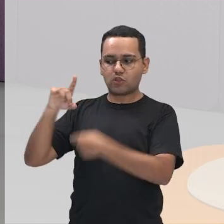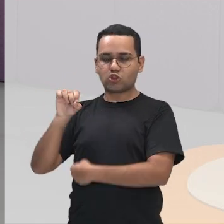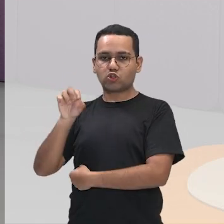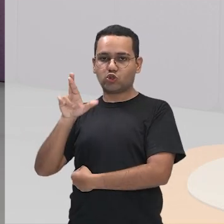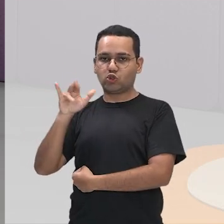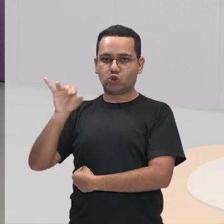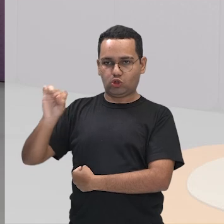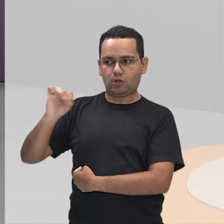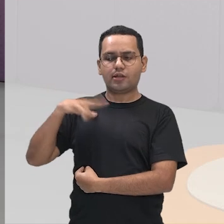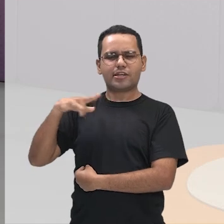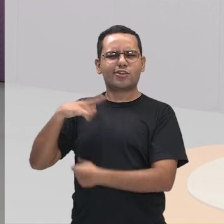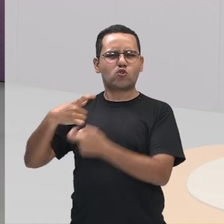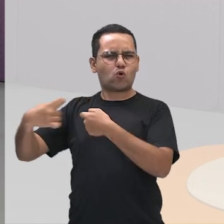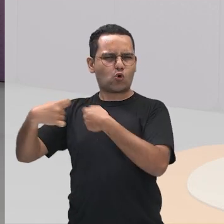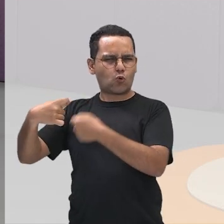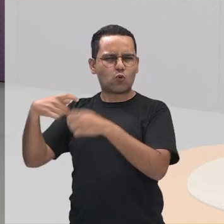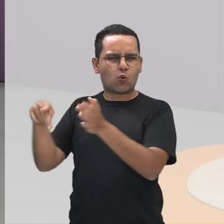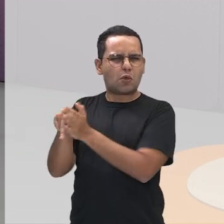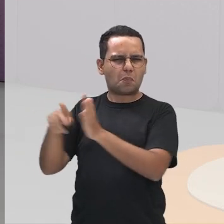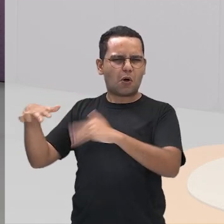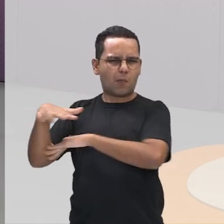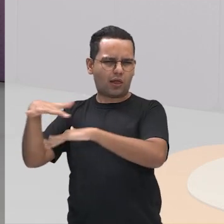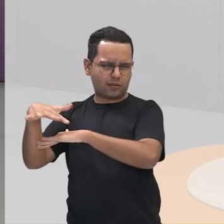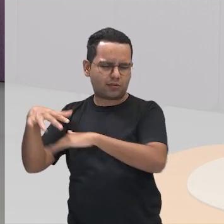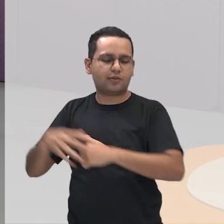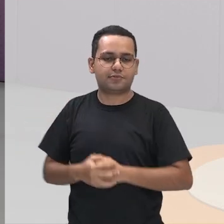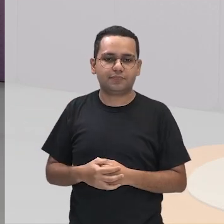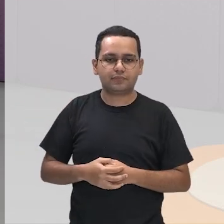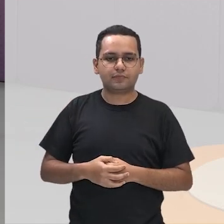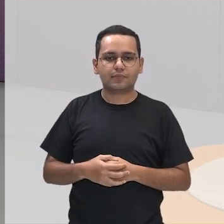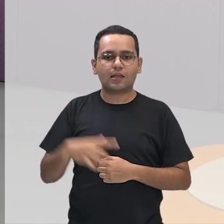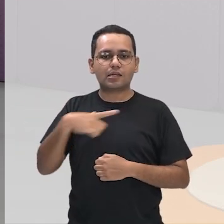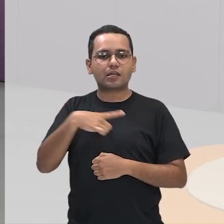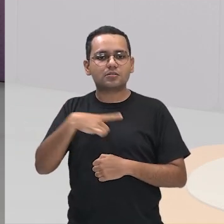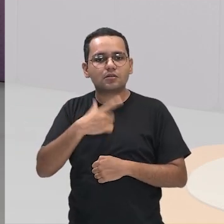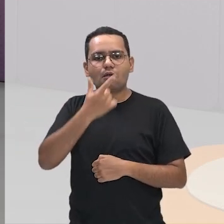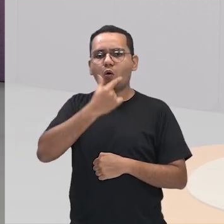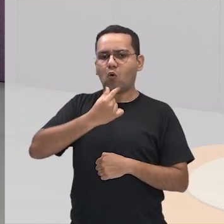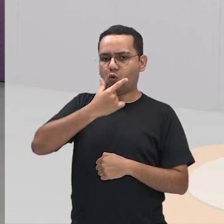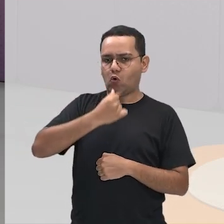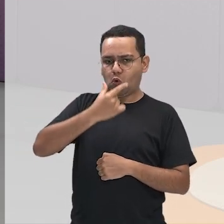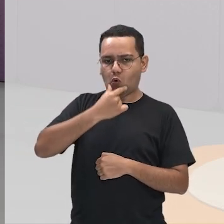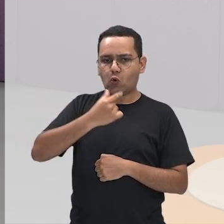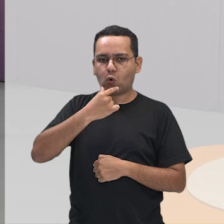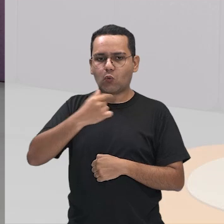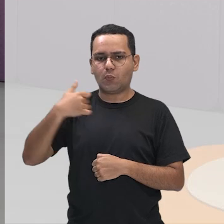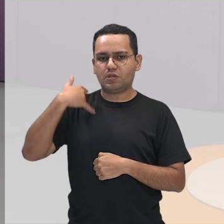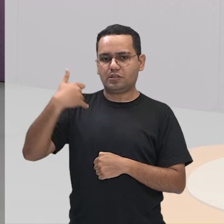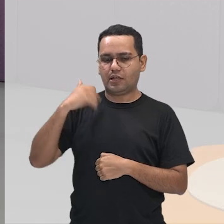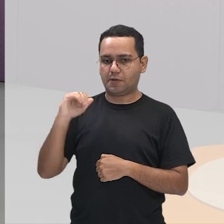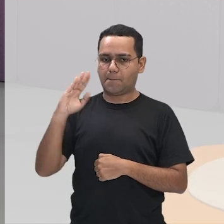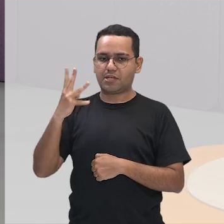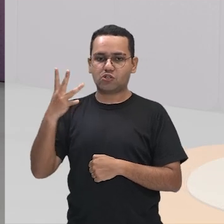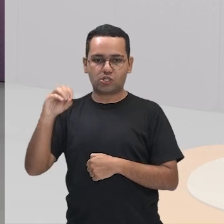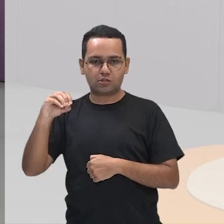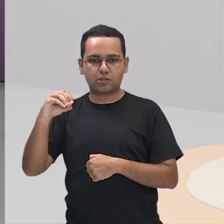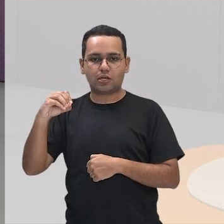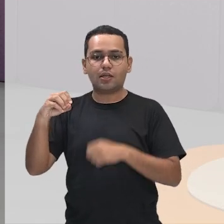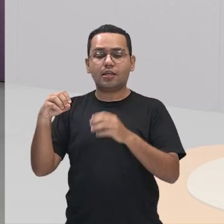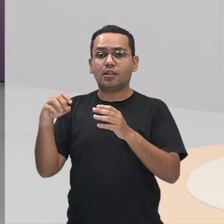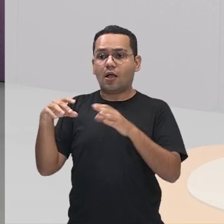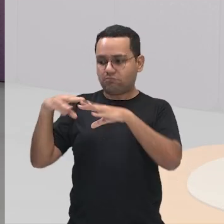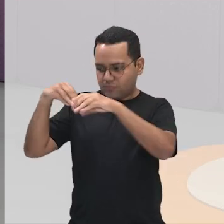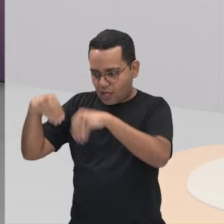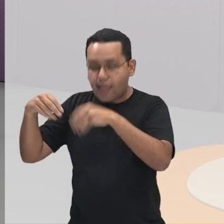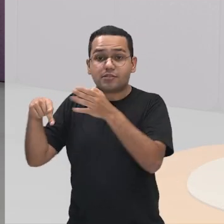o poder da cidade espartana, formada por homens com mais de 30 anos, proprietários de lotes de terras, criados